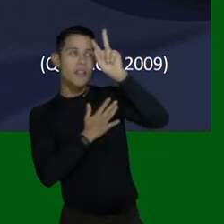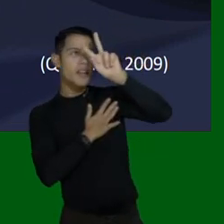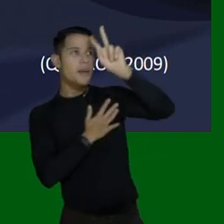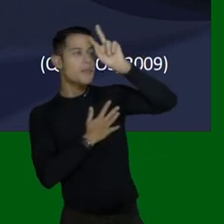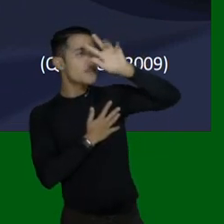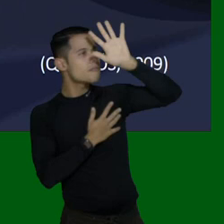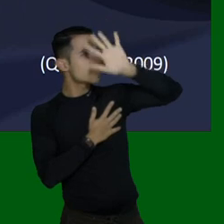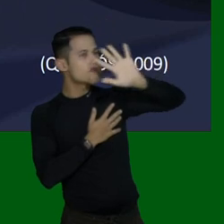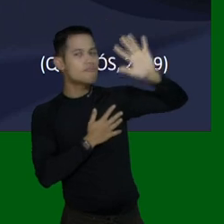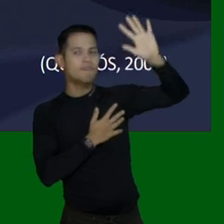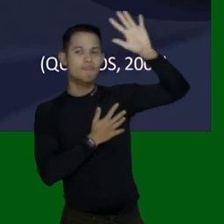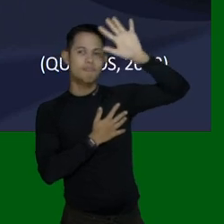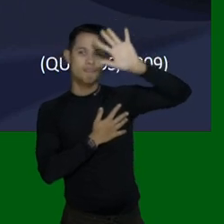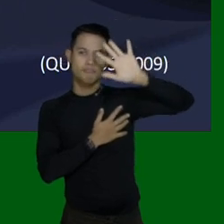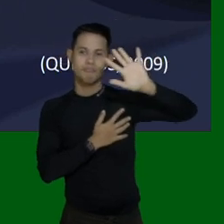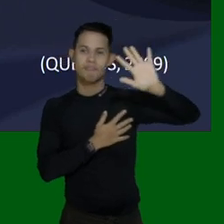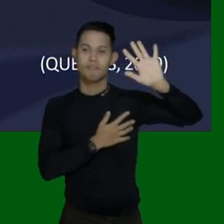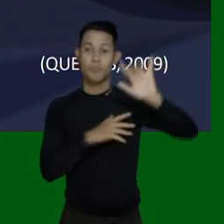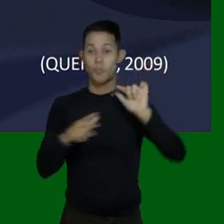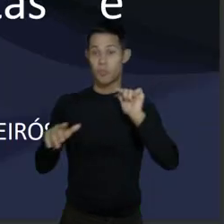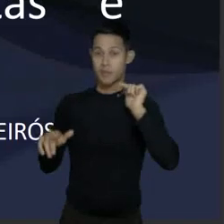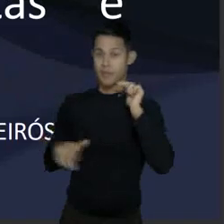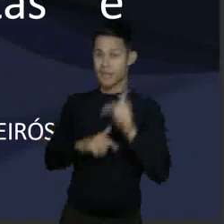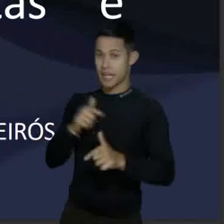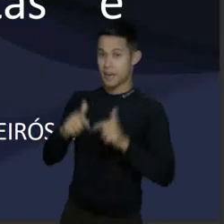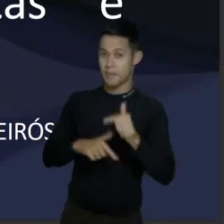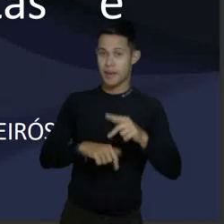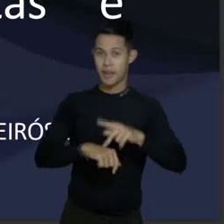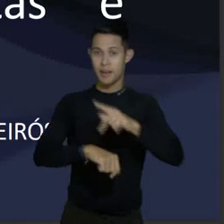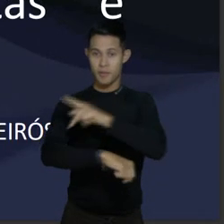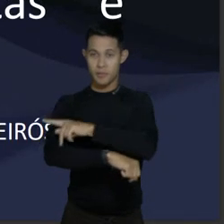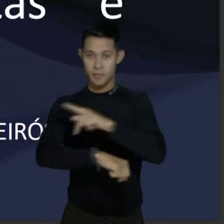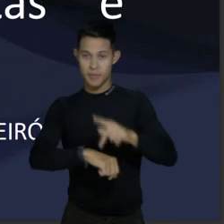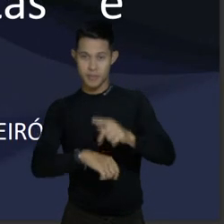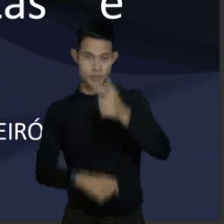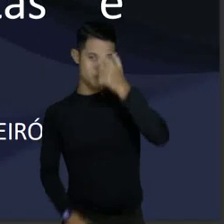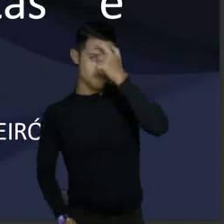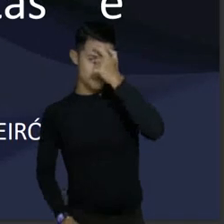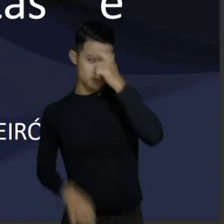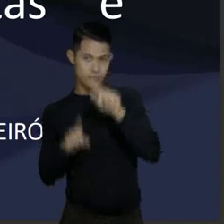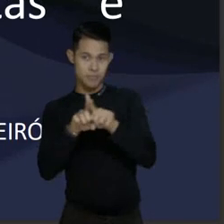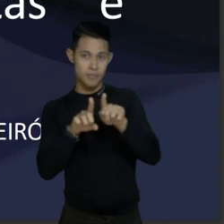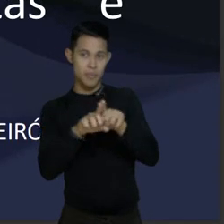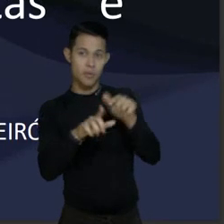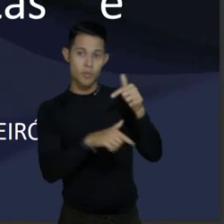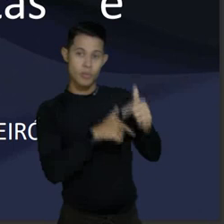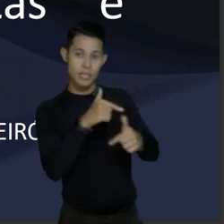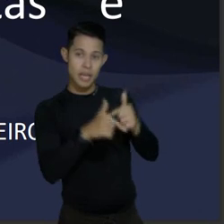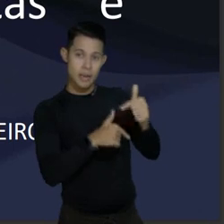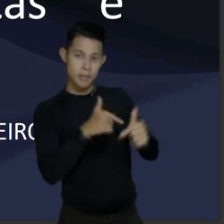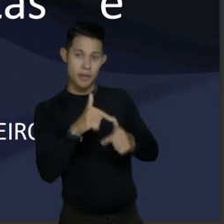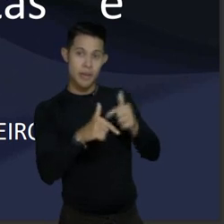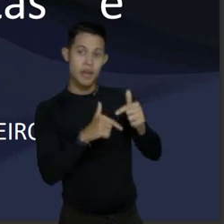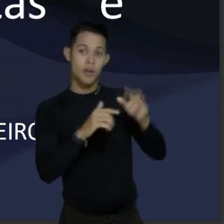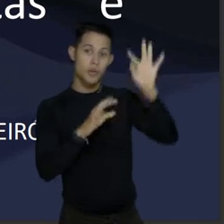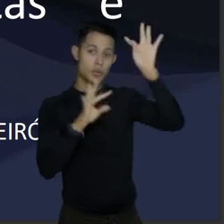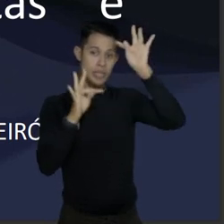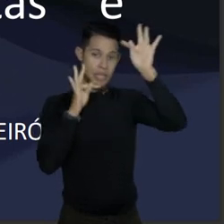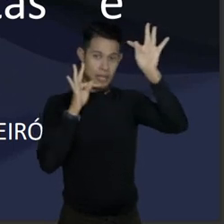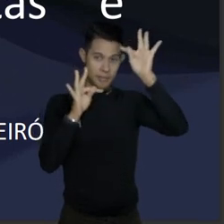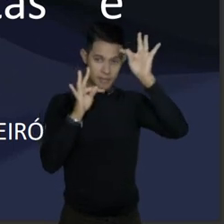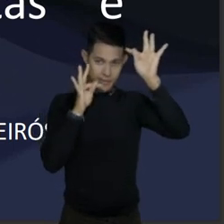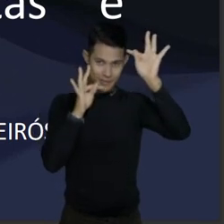o trabalho psicopedagógico O trabalho do terapeuta né esse trabalho que a ABD